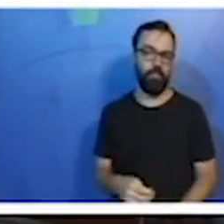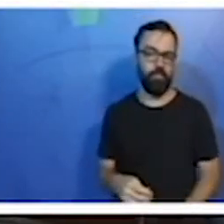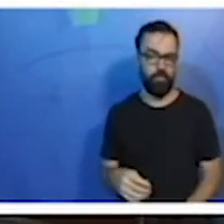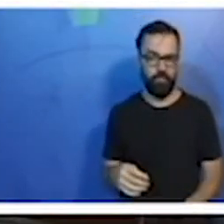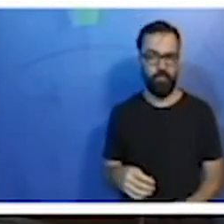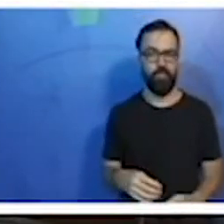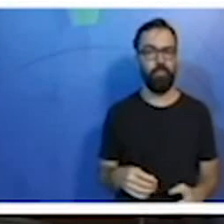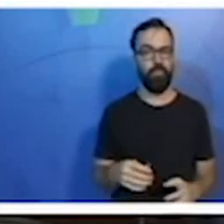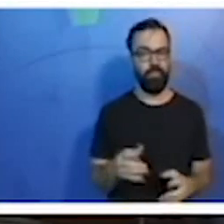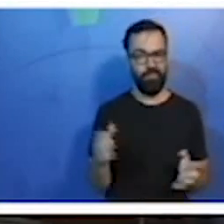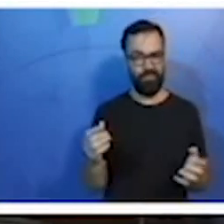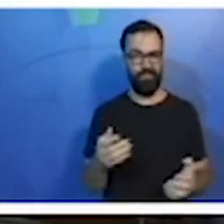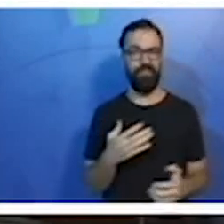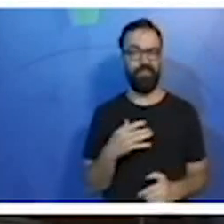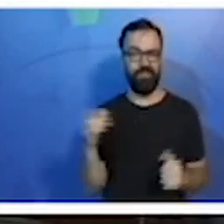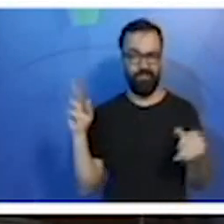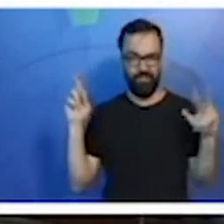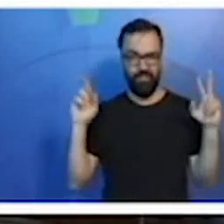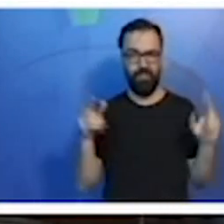de casa for necessário Espero que tenham gostado até a próxima e fui